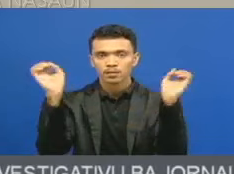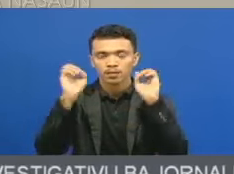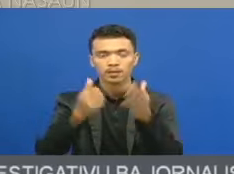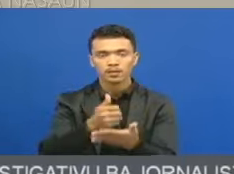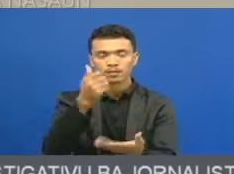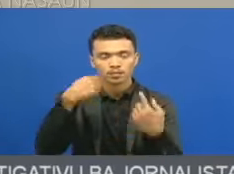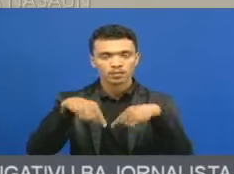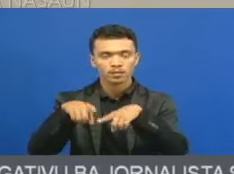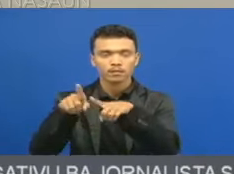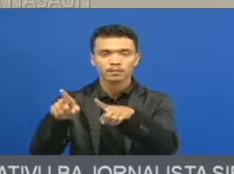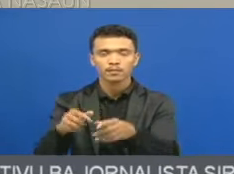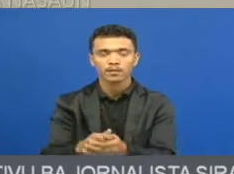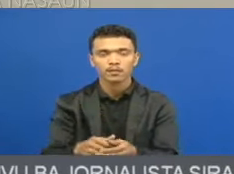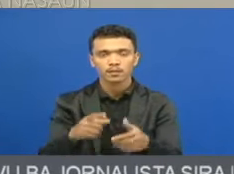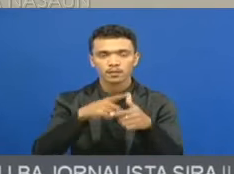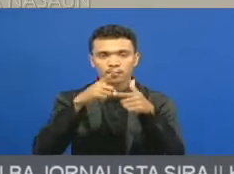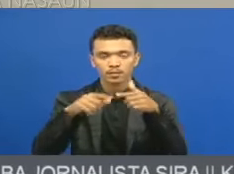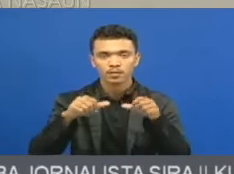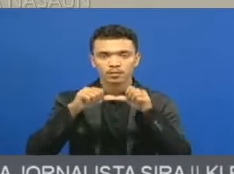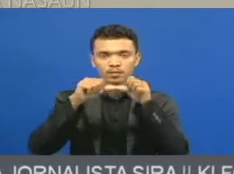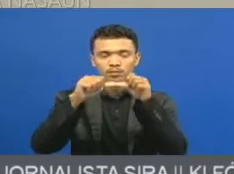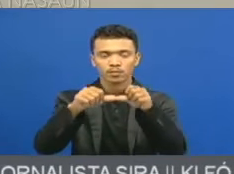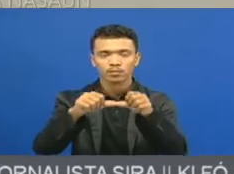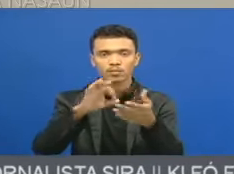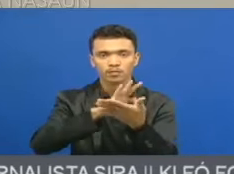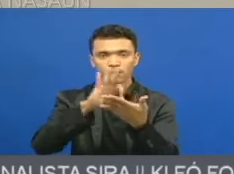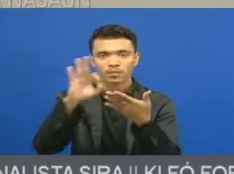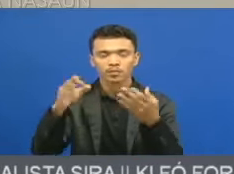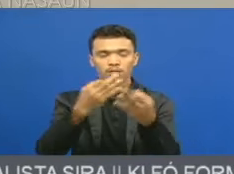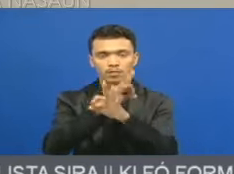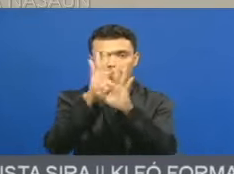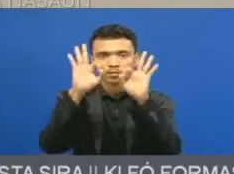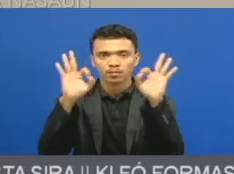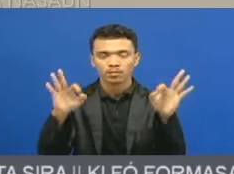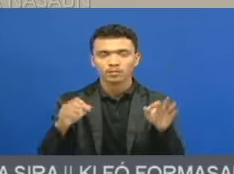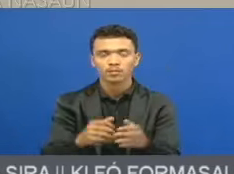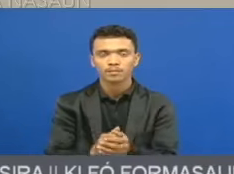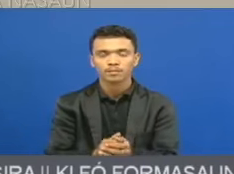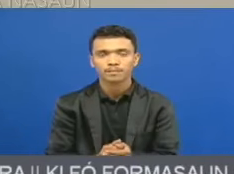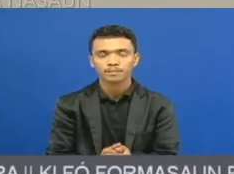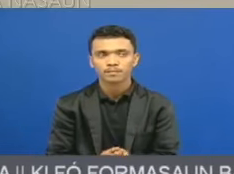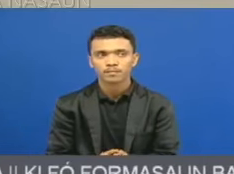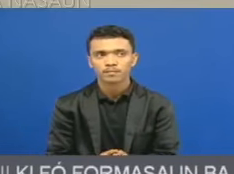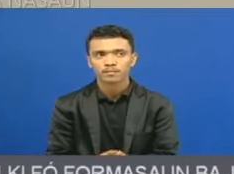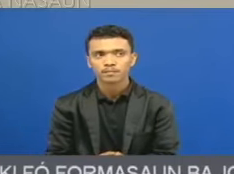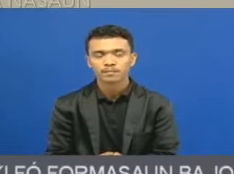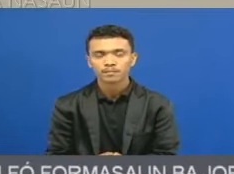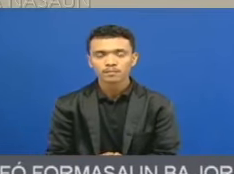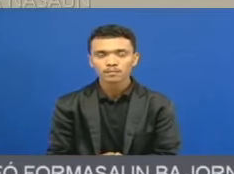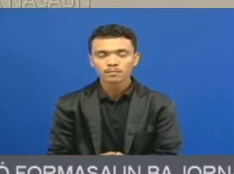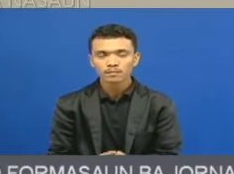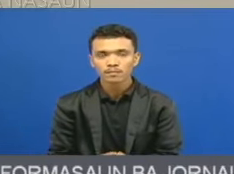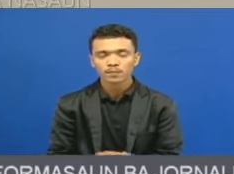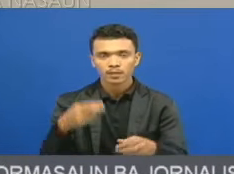un ama cubrir de continuación con ser mi formación mejor. Debe, vos me batedoramos cosas, no es